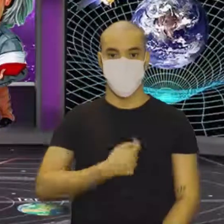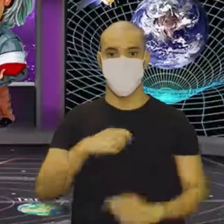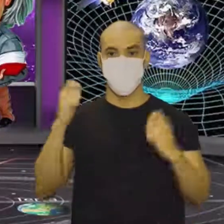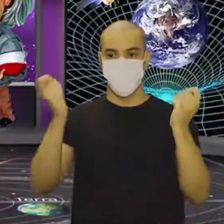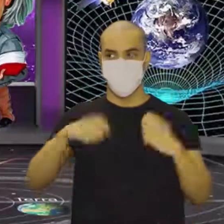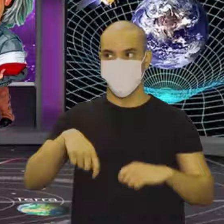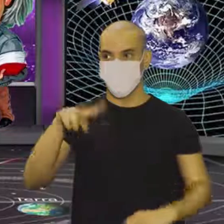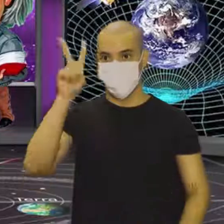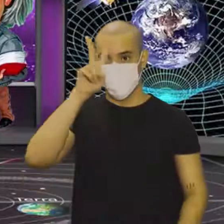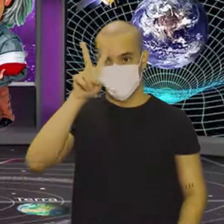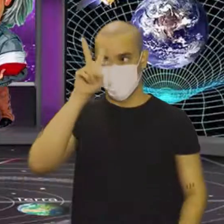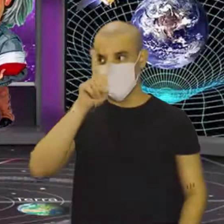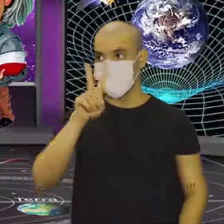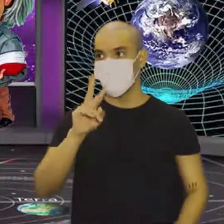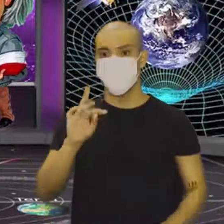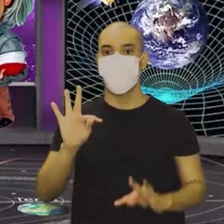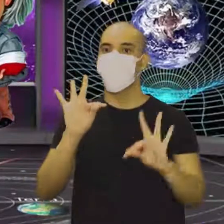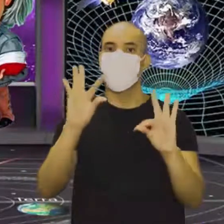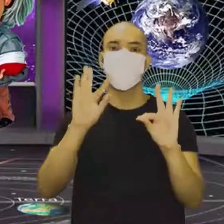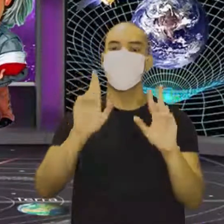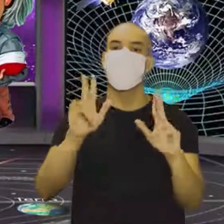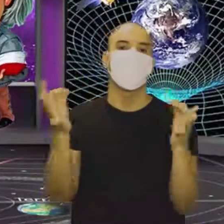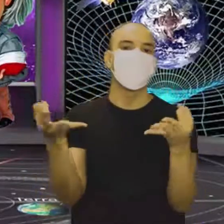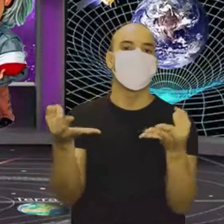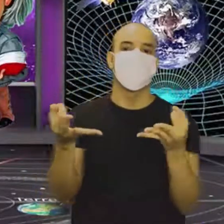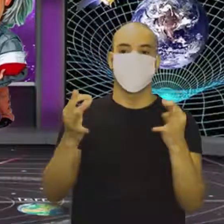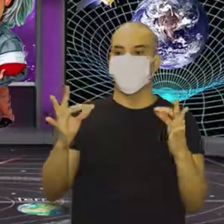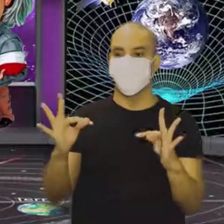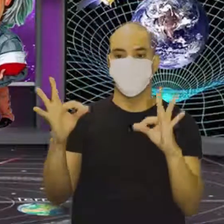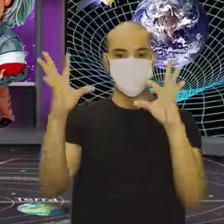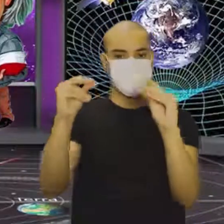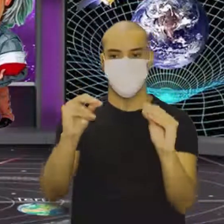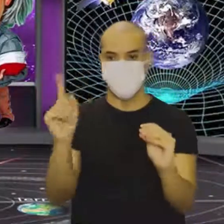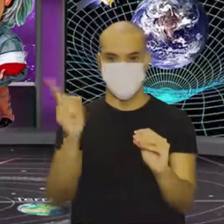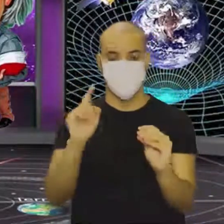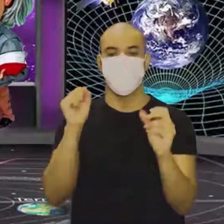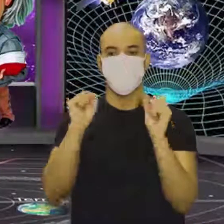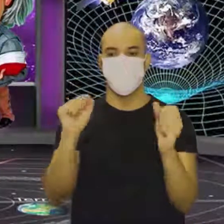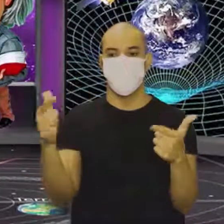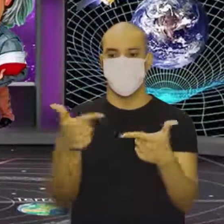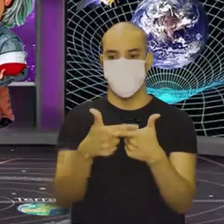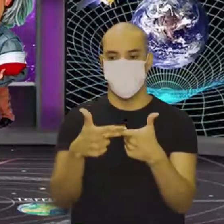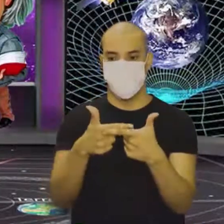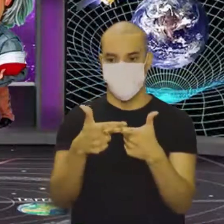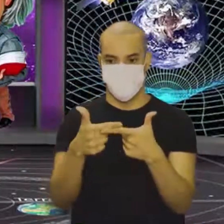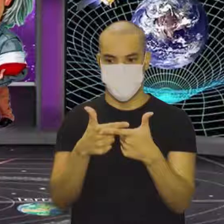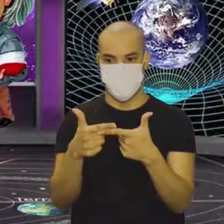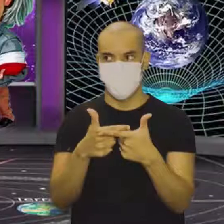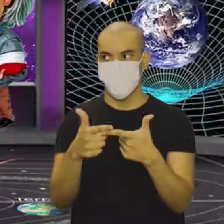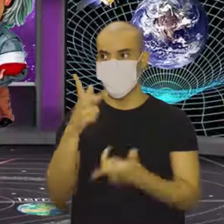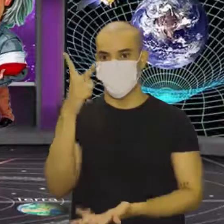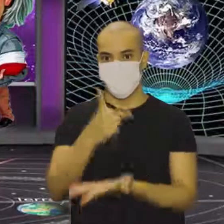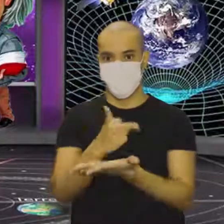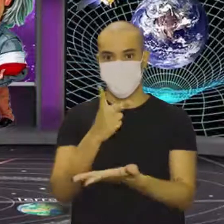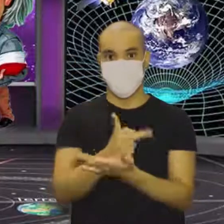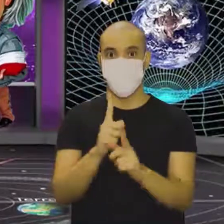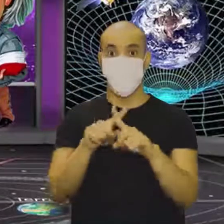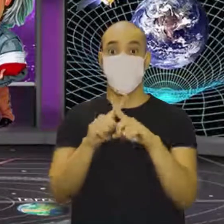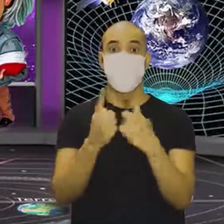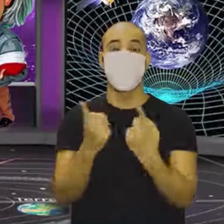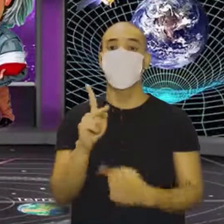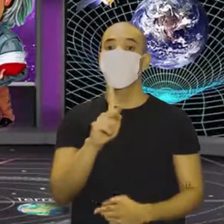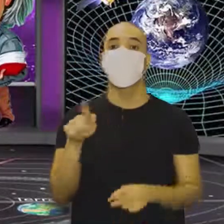lembrar também que nem tudo é perfeitinho, certo? Pode dar algum probleminha, pode dar alguma coisa. Mas,